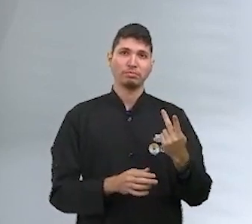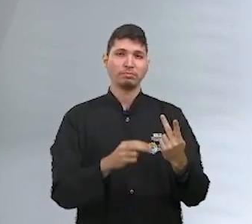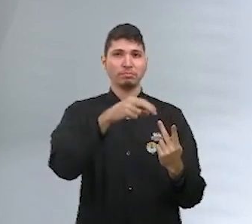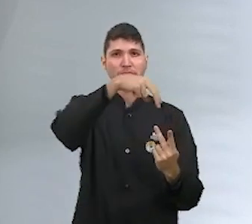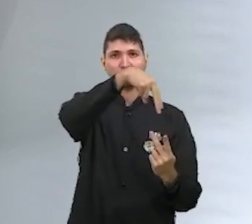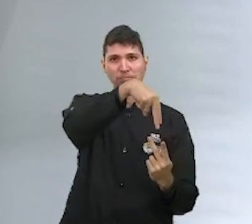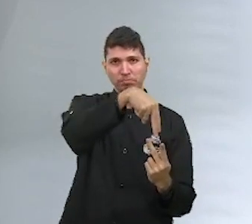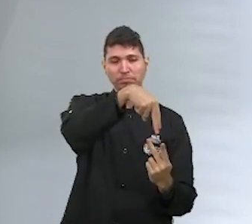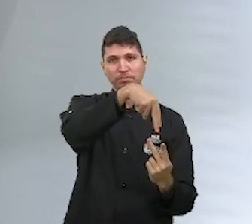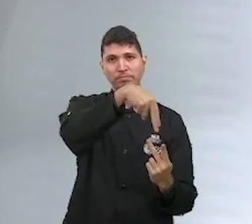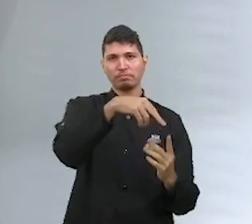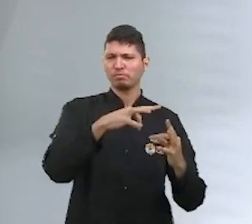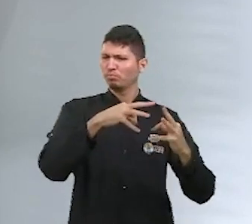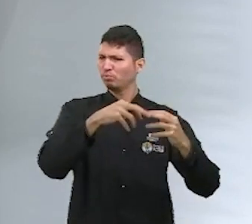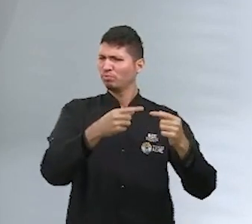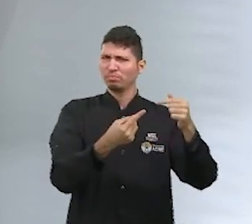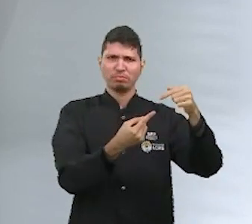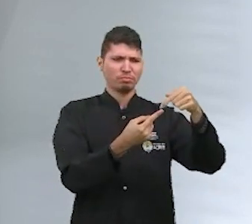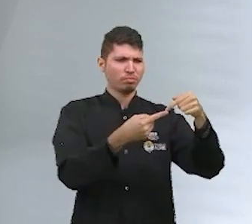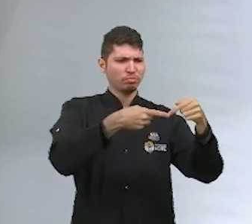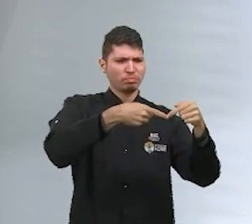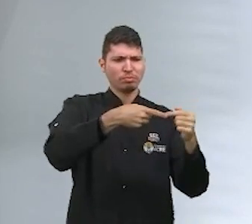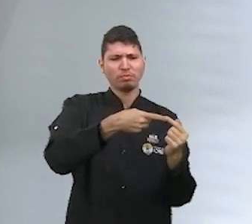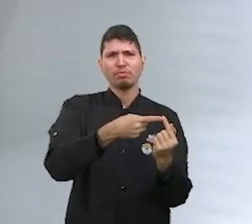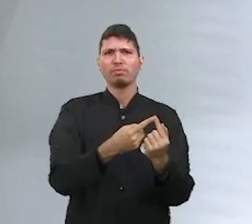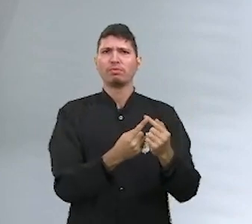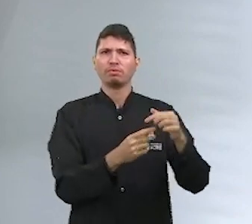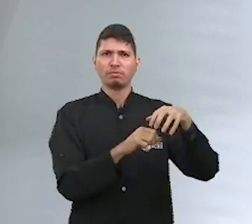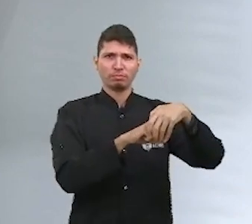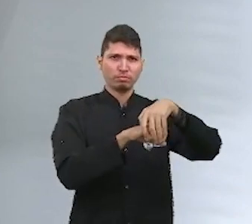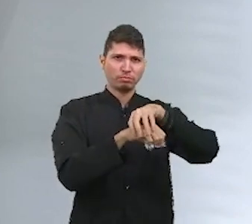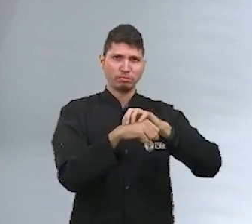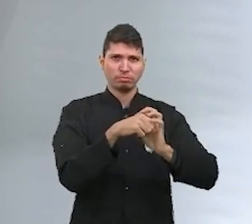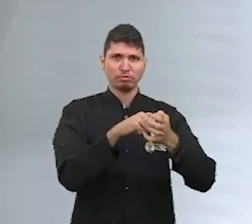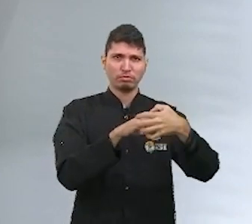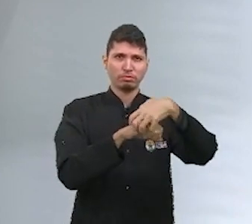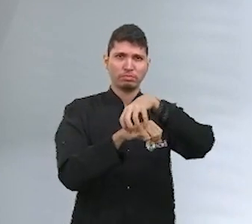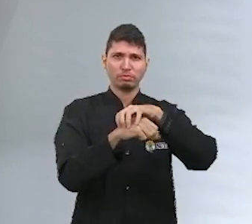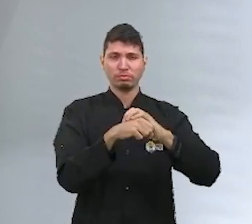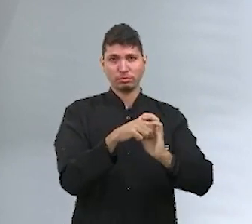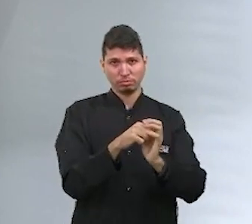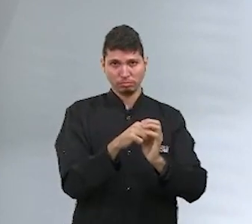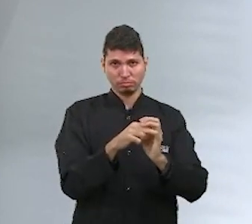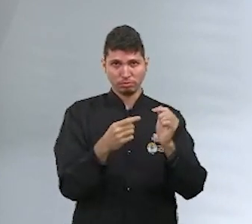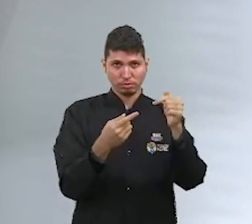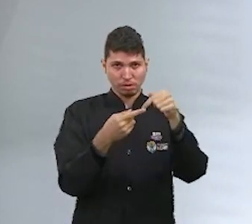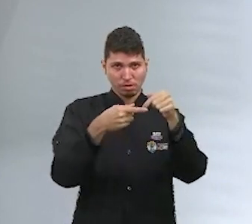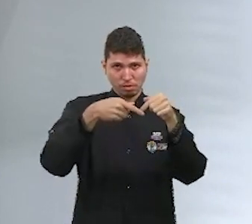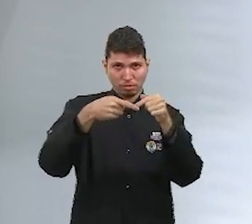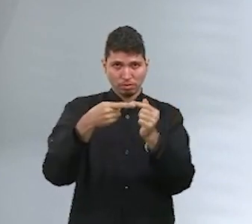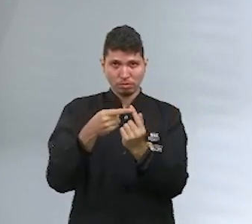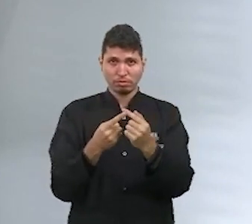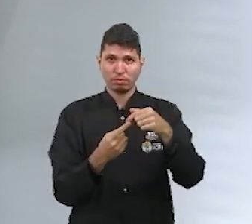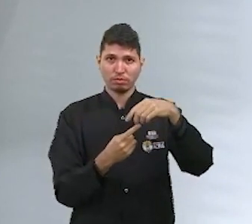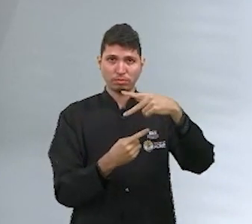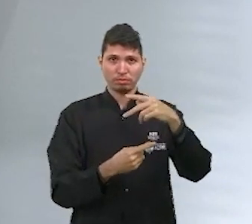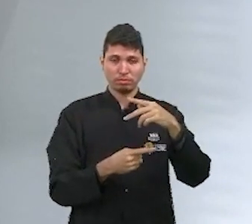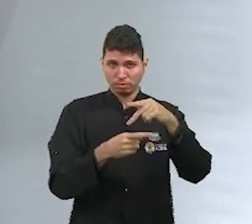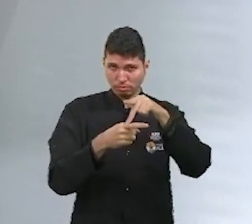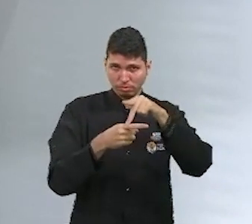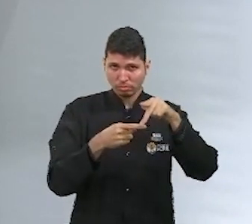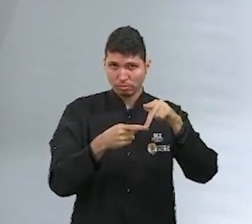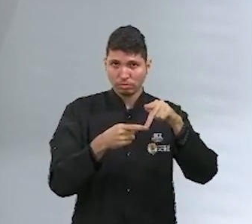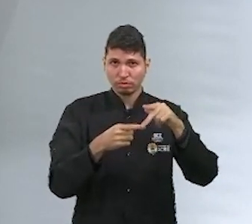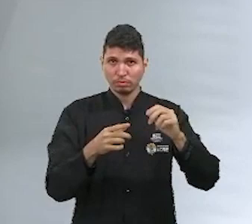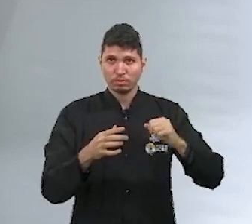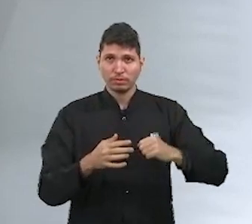as ligações dessas moléculas são ligações polares. Mas isso não quer dizer que a molécula